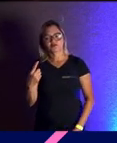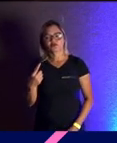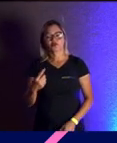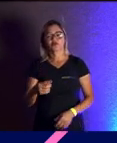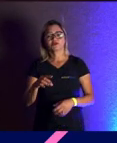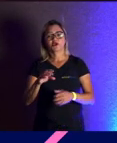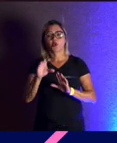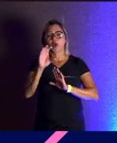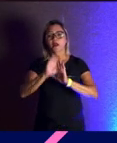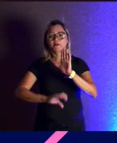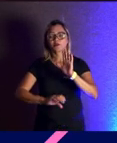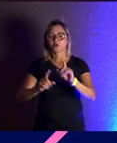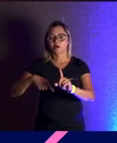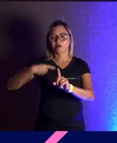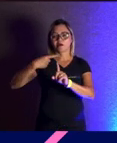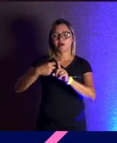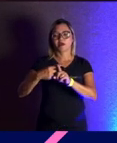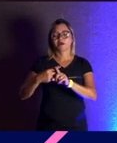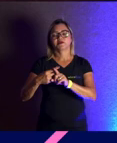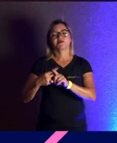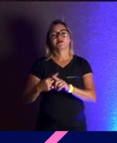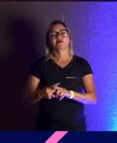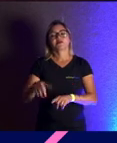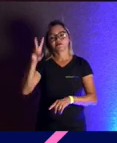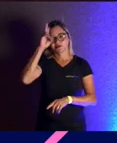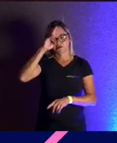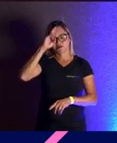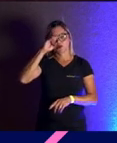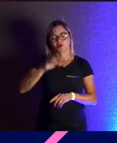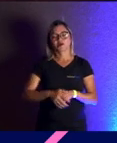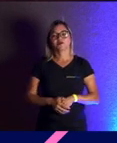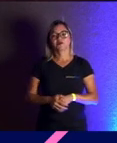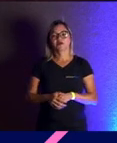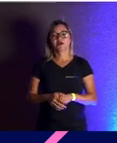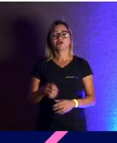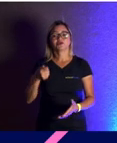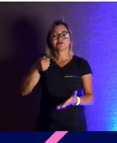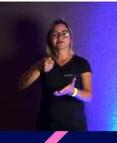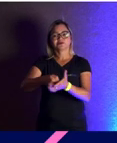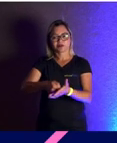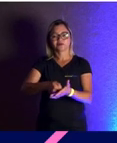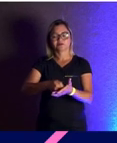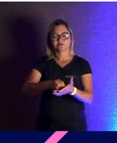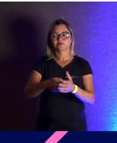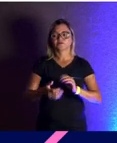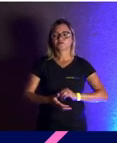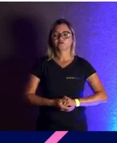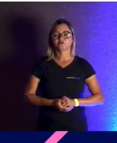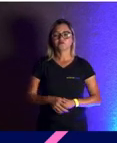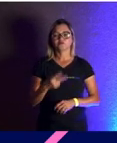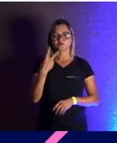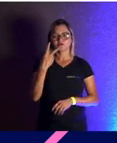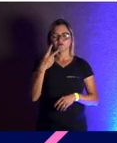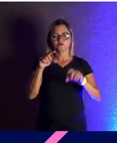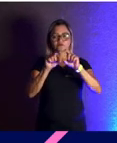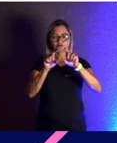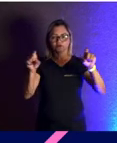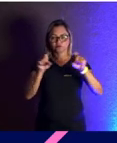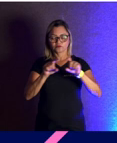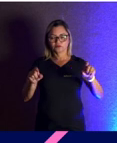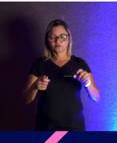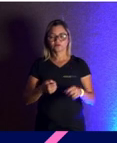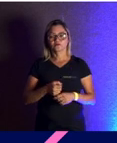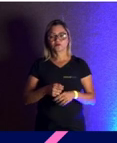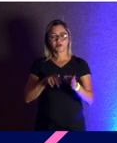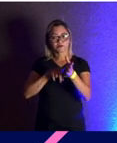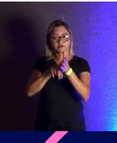a mais nessa história de violação de direitos humanos da ditadura. E o que a gente tem em duas frases que são importantes